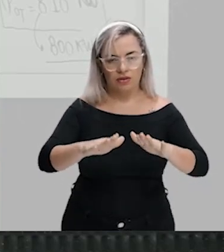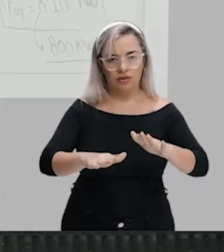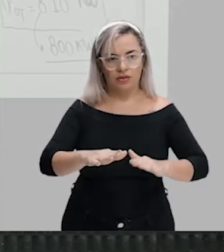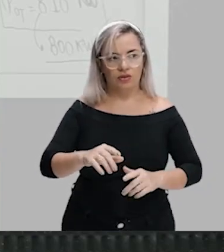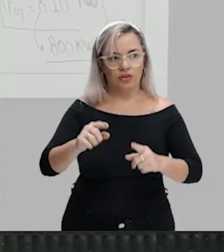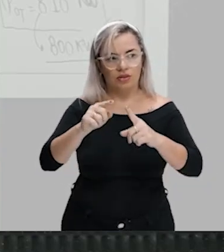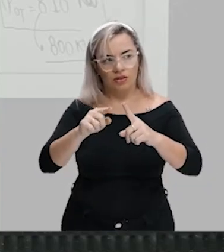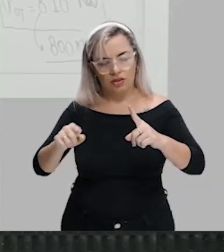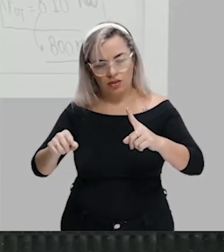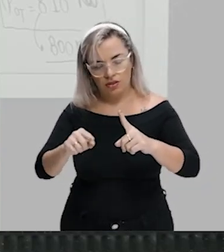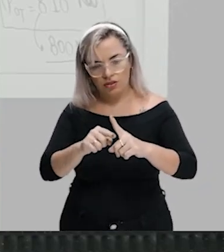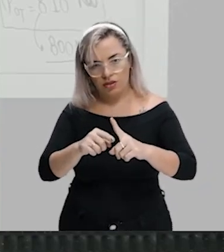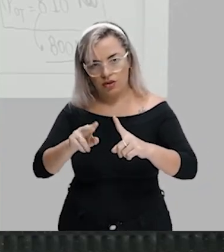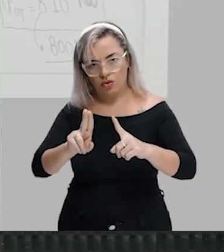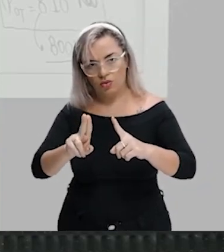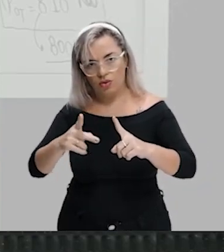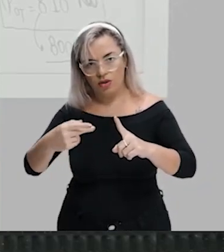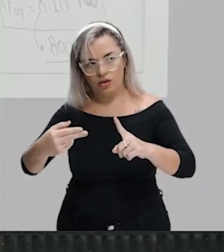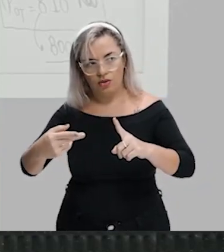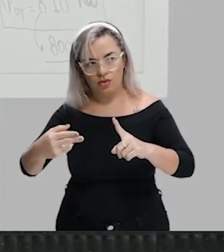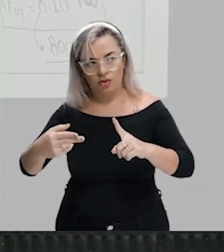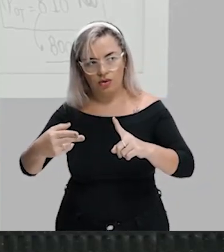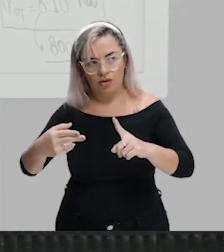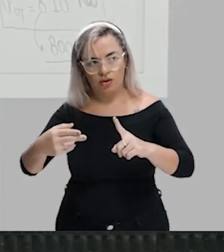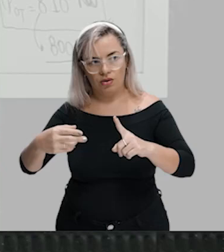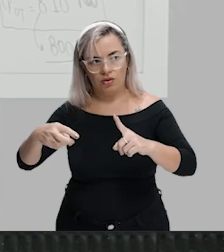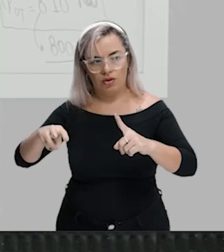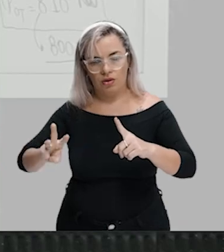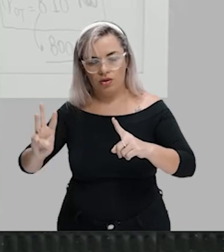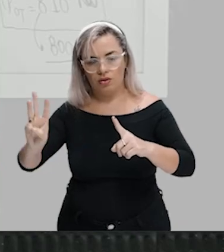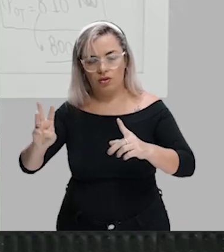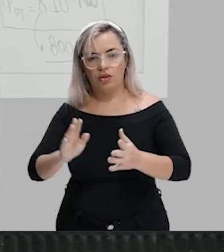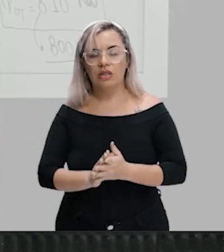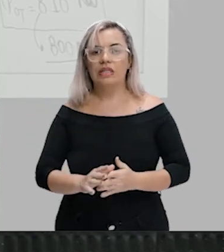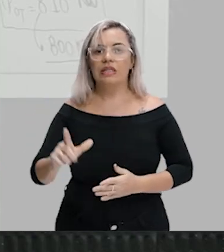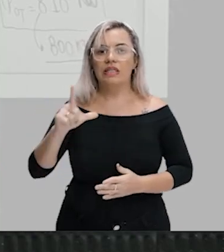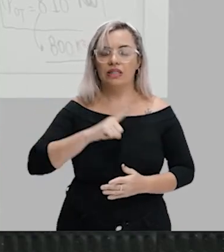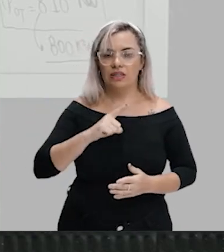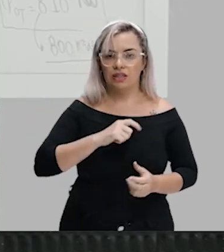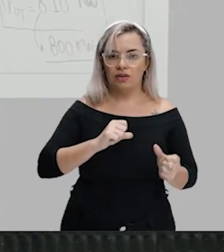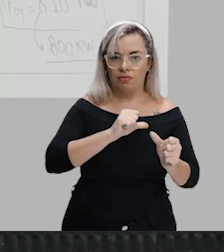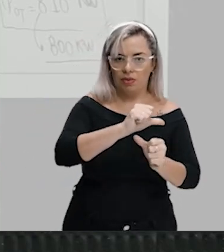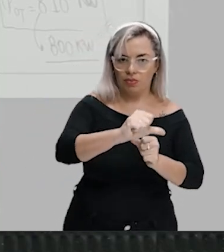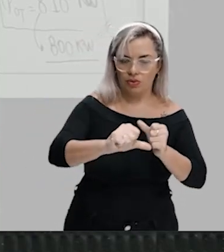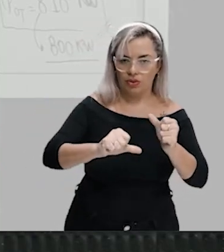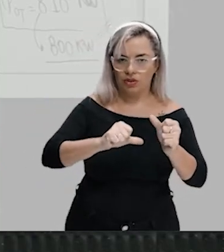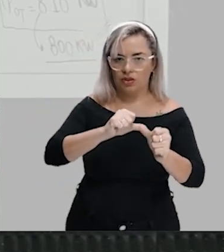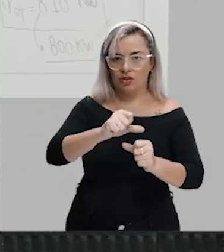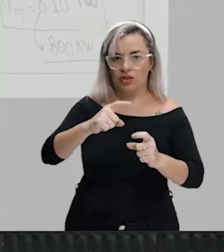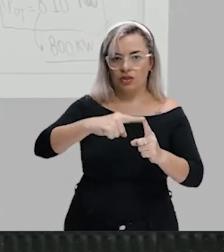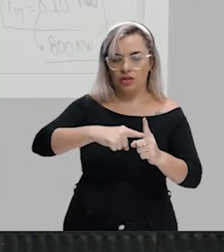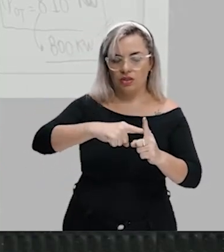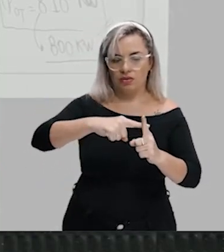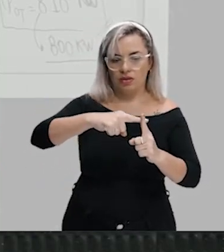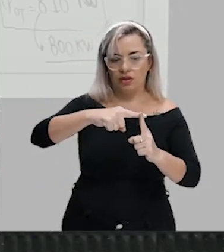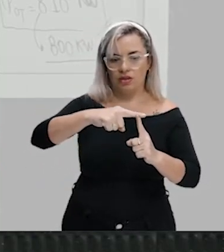quê? Que ocorre uma variação na temperatura do sistema, né, do gás.